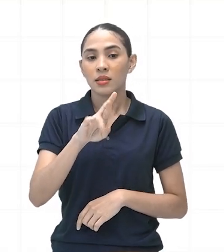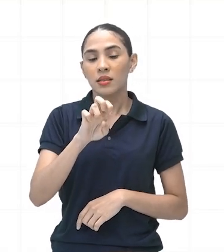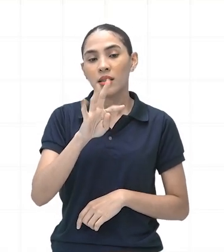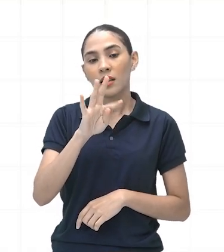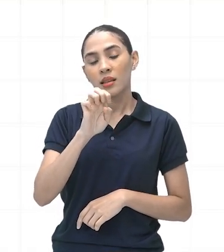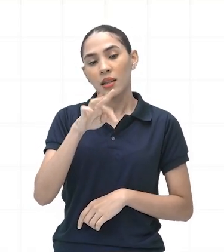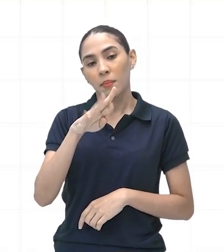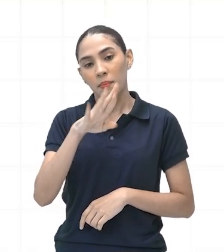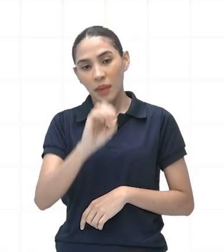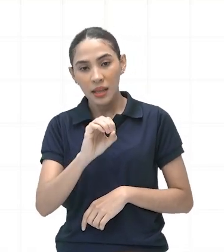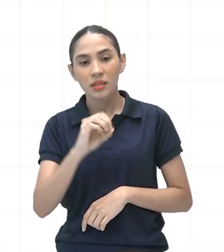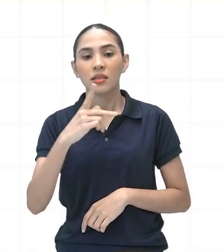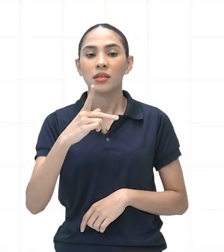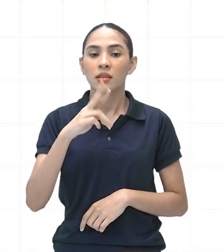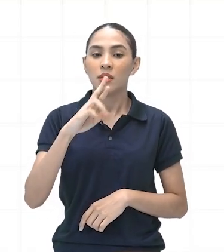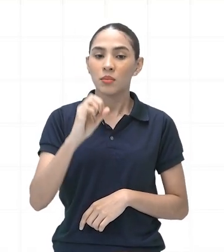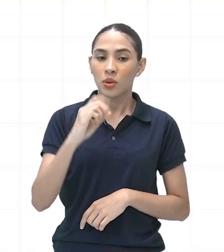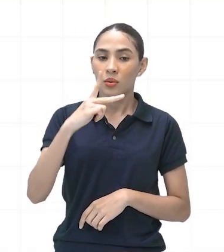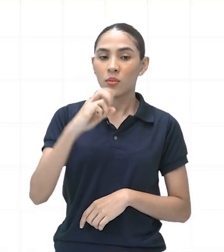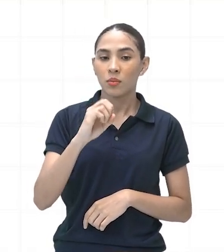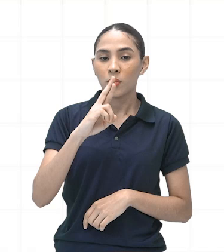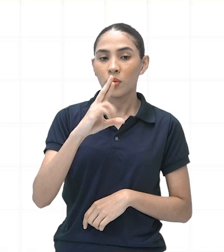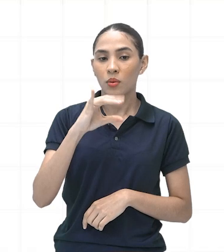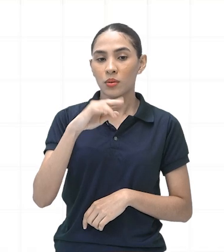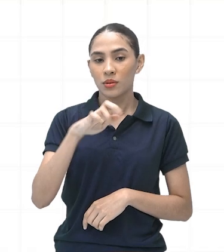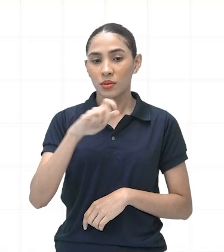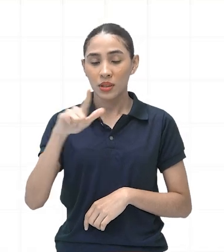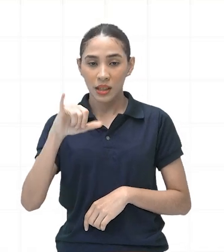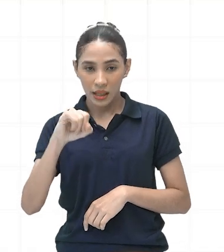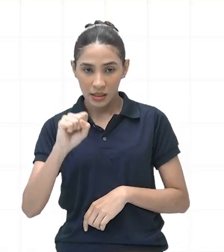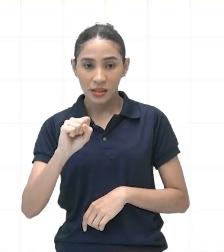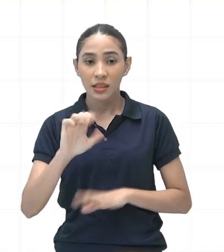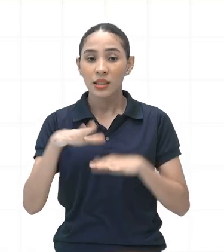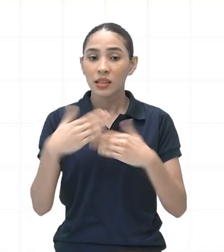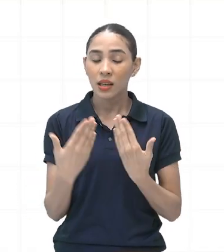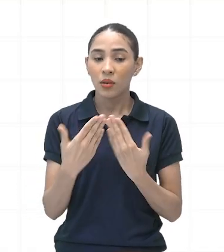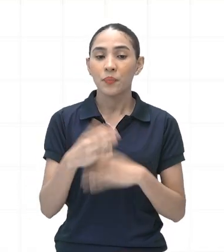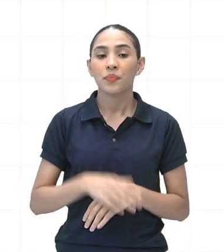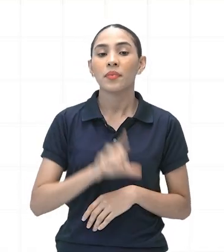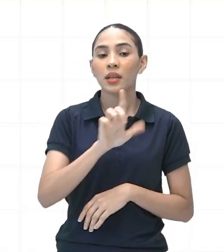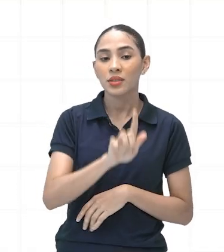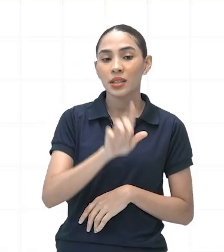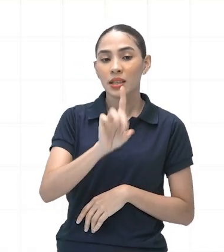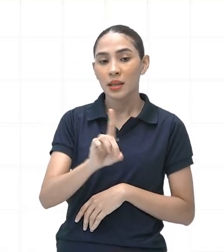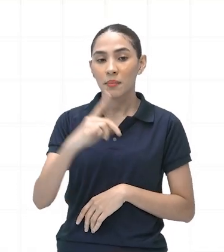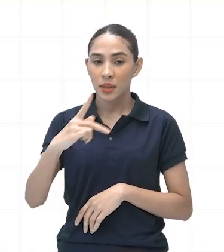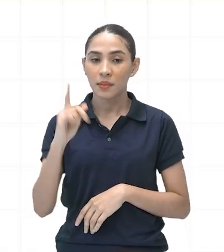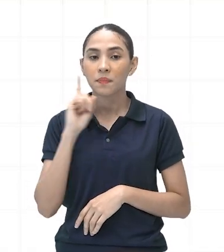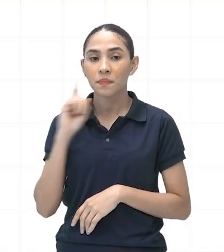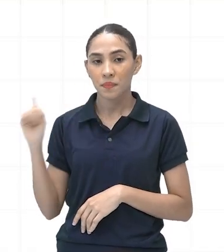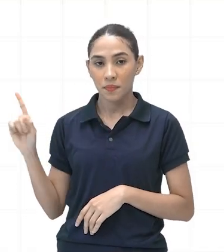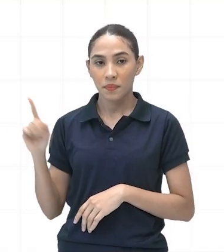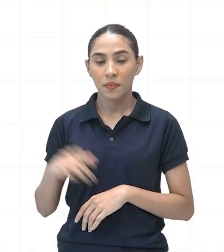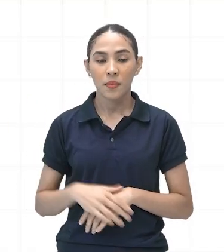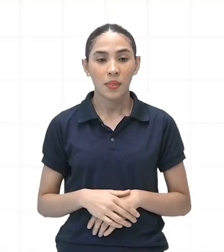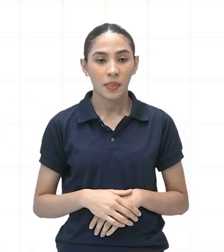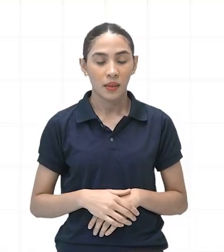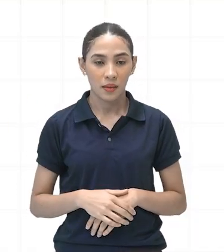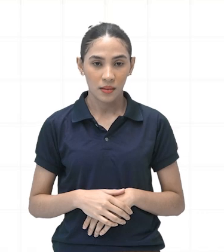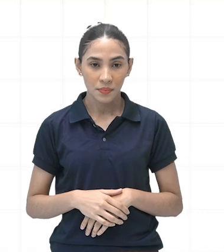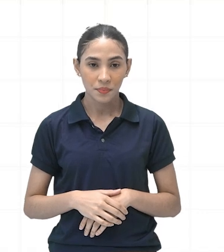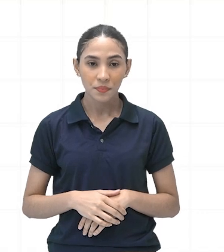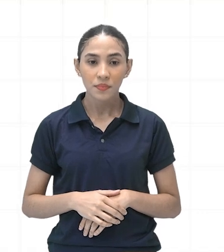diretamente proporcionais, né? E para evitar escrever tudo isso, a gente também pode ver dessa forma,